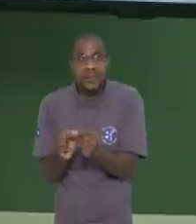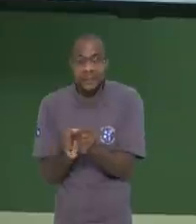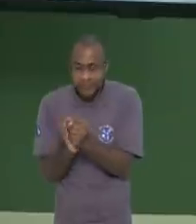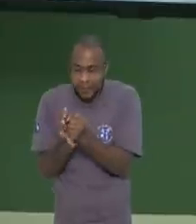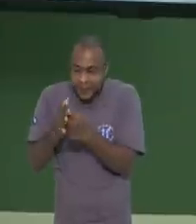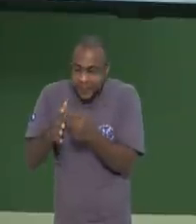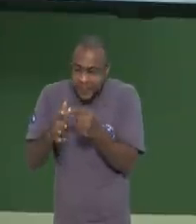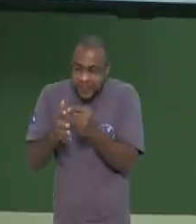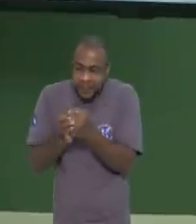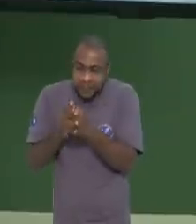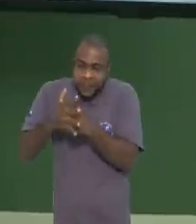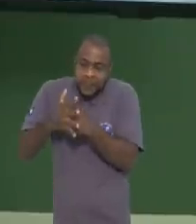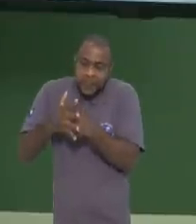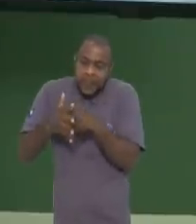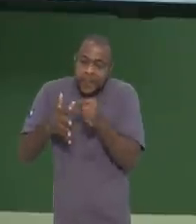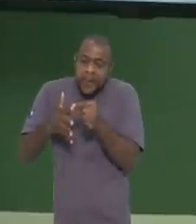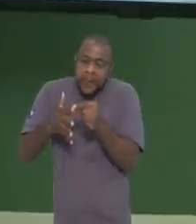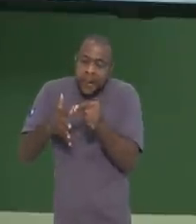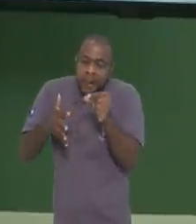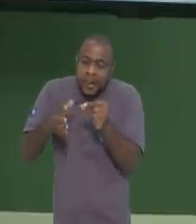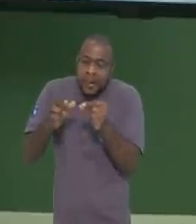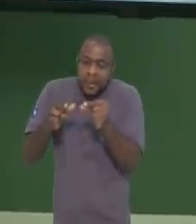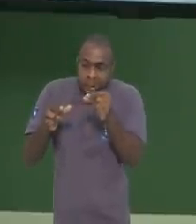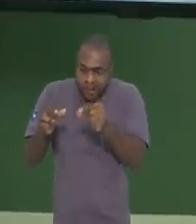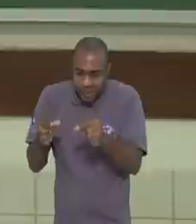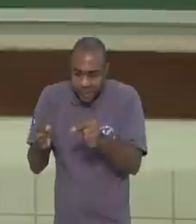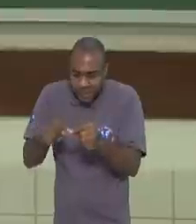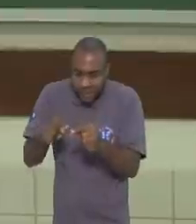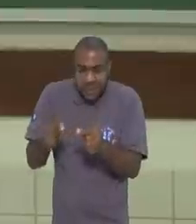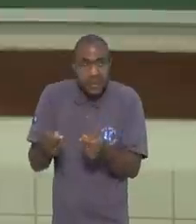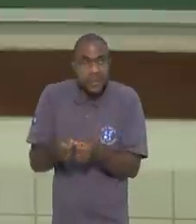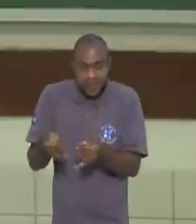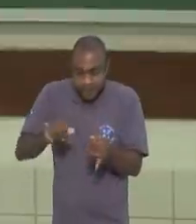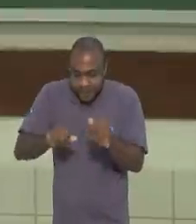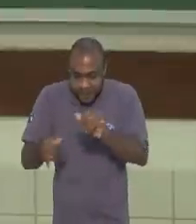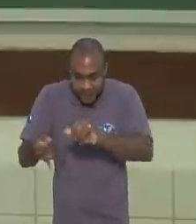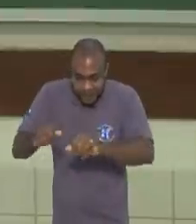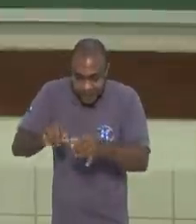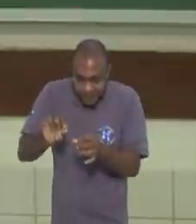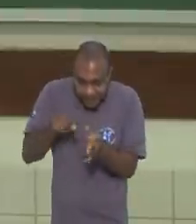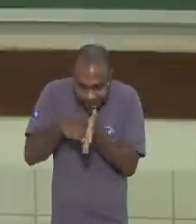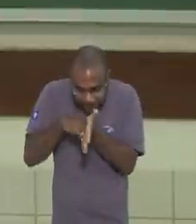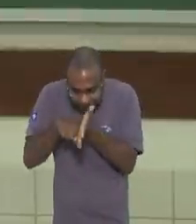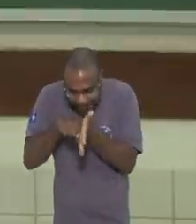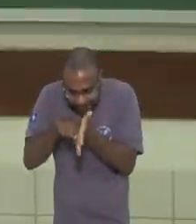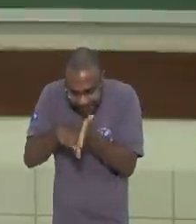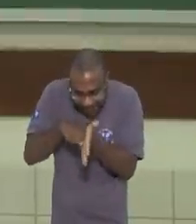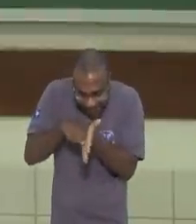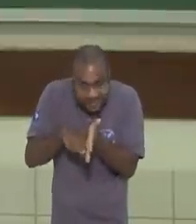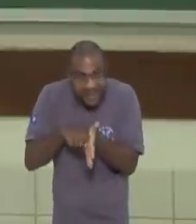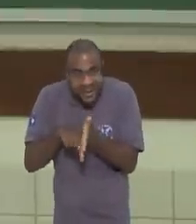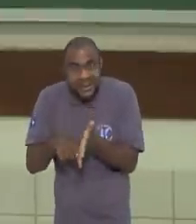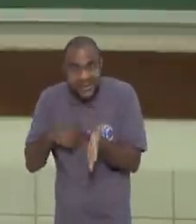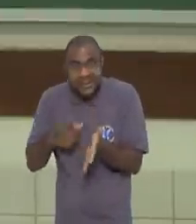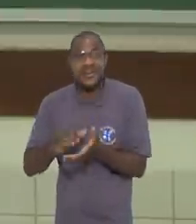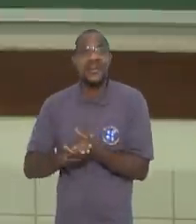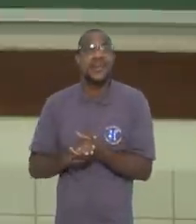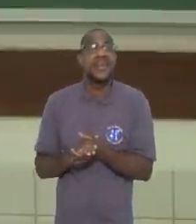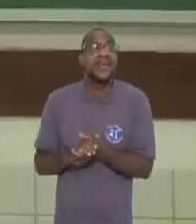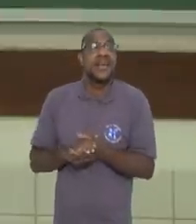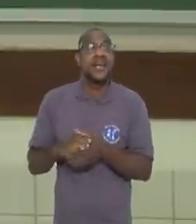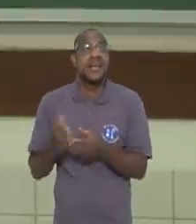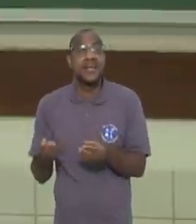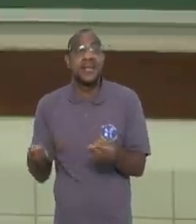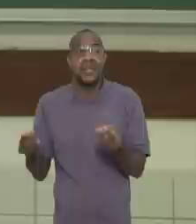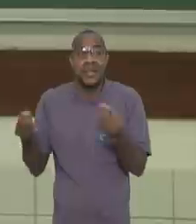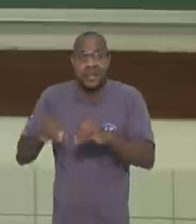tá? Colocou lá. Ele fica fantasiado de coronavírus. Ele não é o coronavírus de verdade, mas ele tem um trecho do DNA.